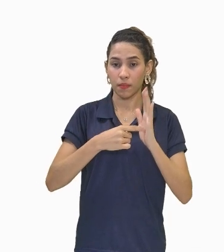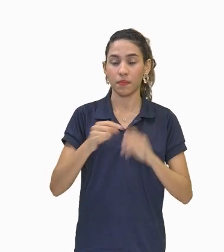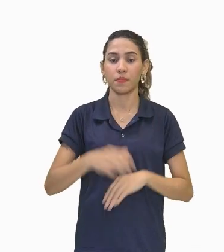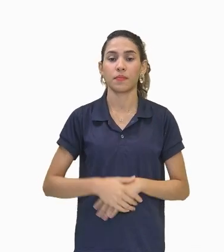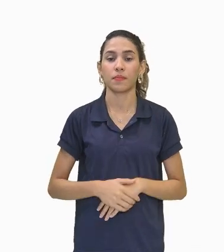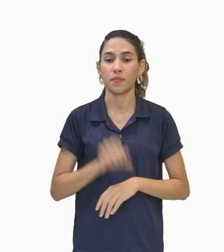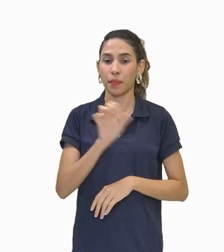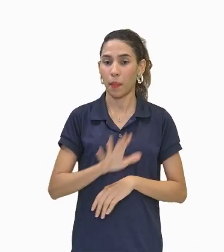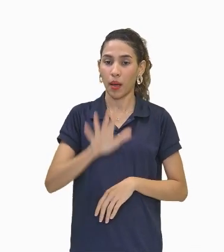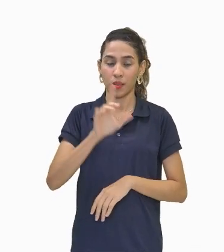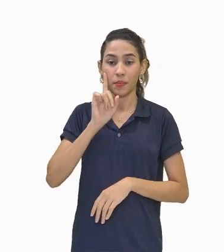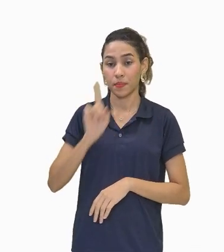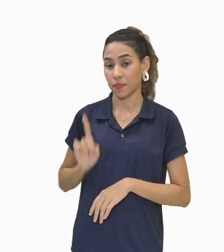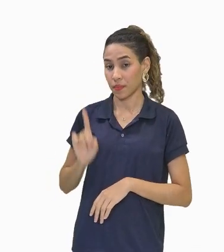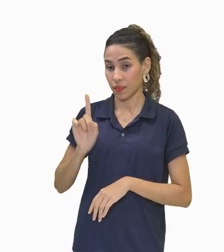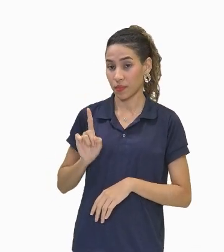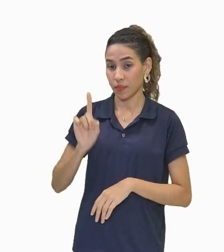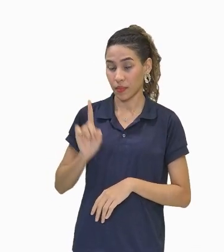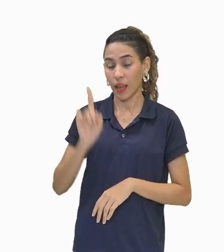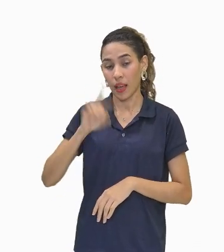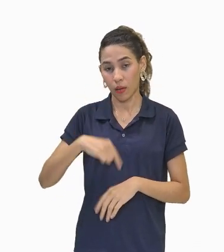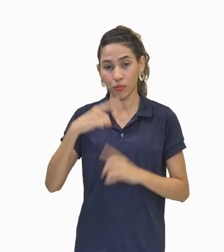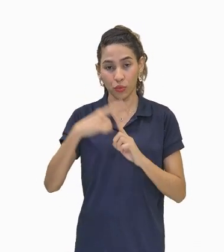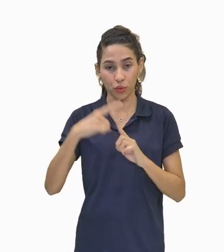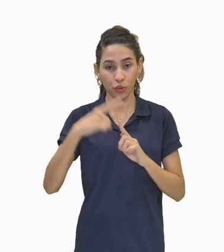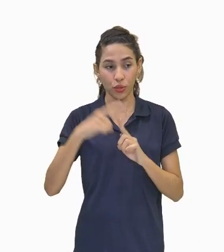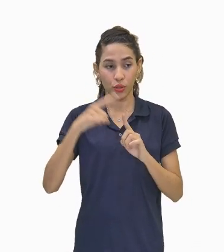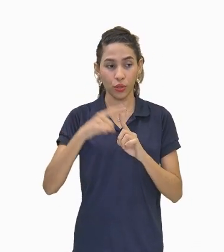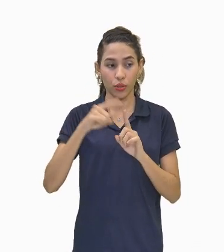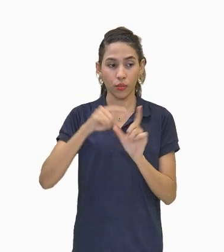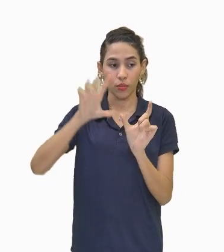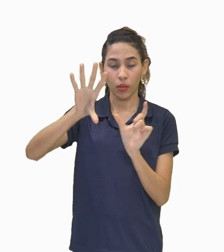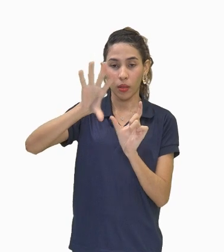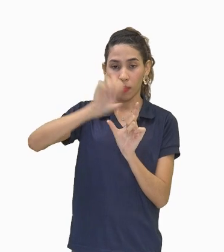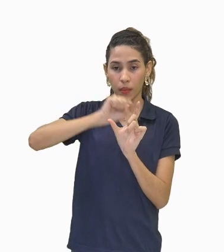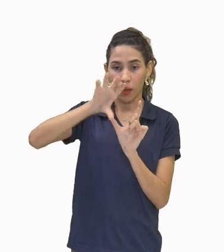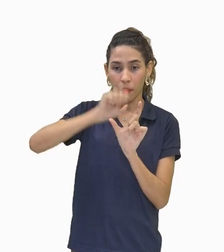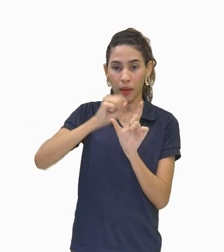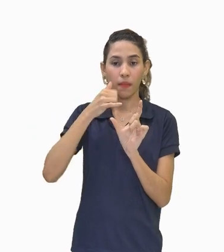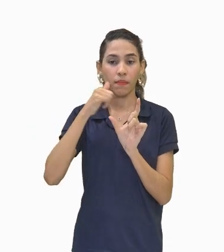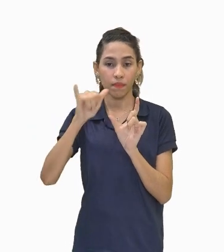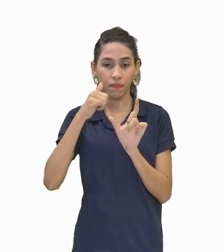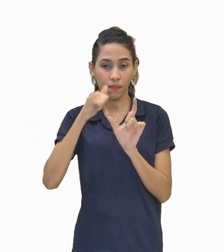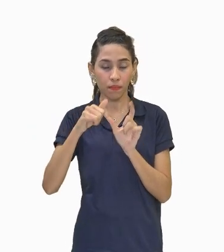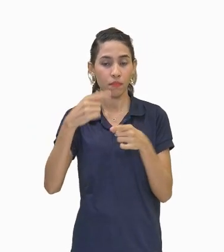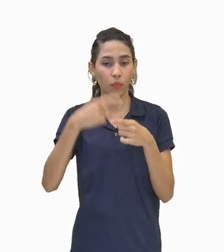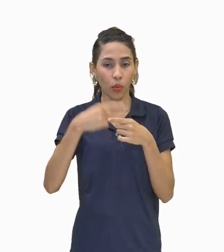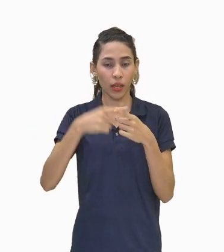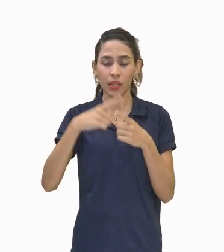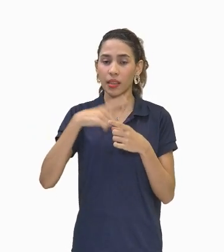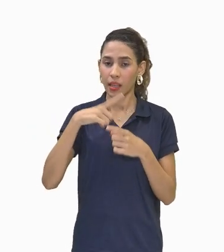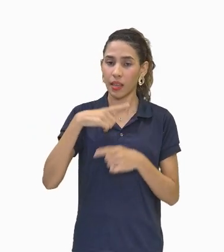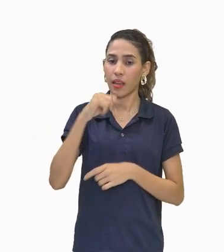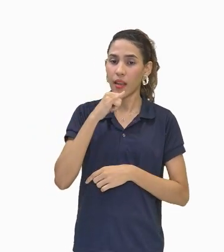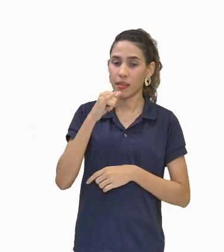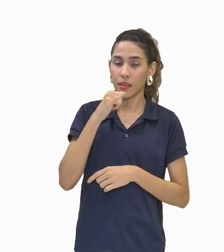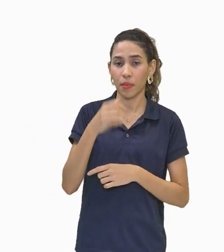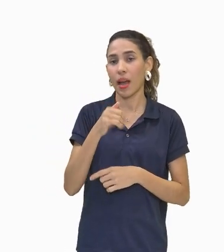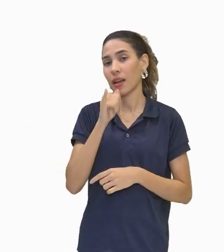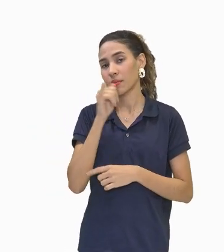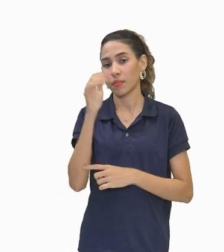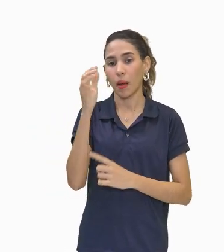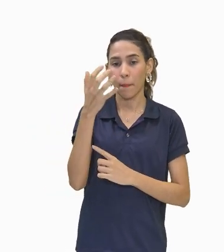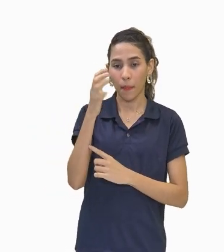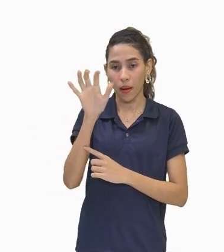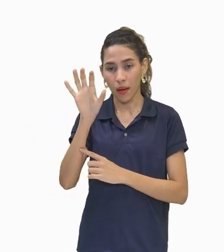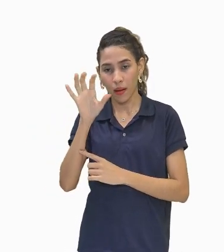tenho exemplos dos receptores. O ventilador, a batedeira, o liquidificador, o ar-condicionado e